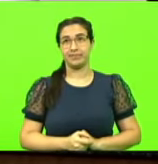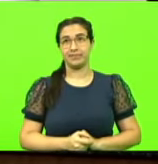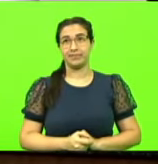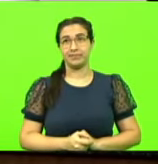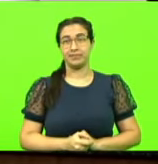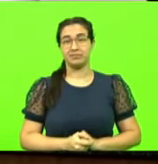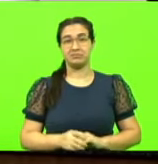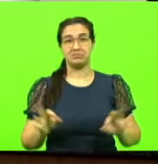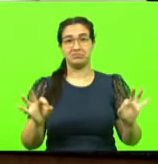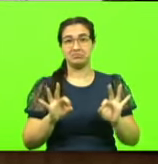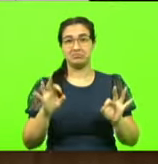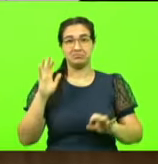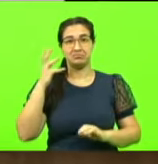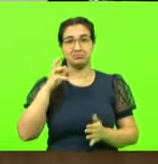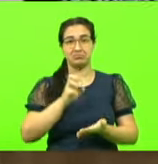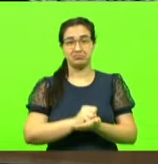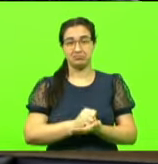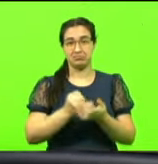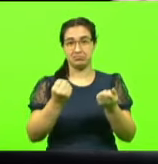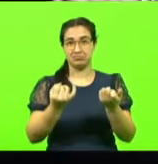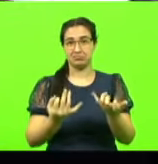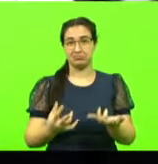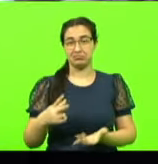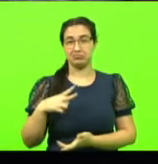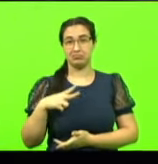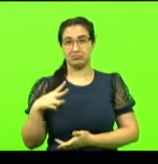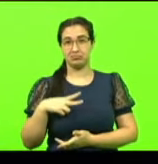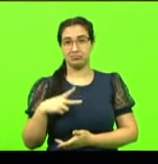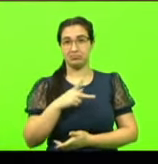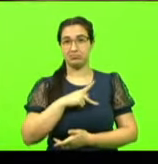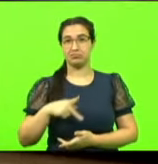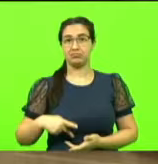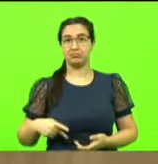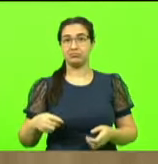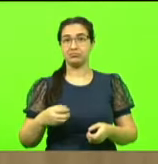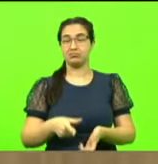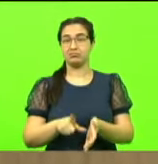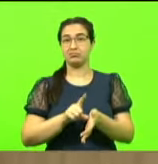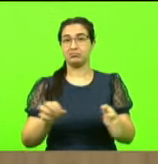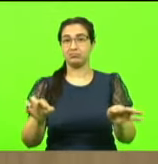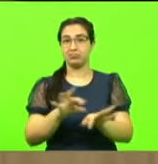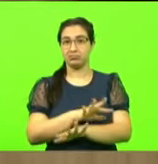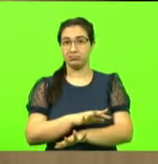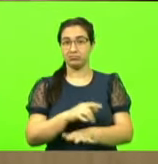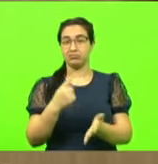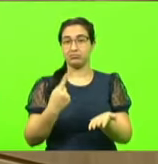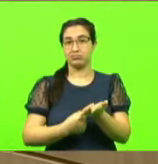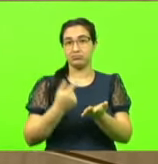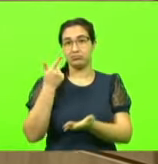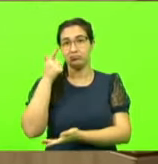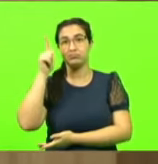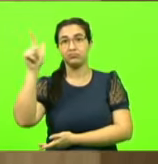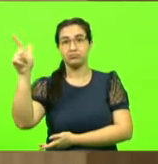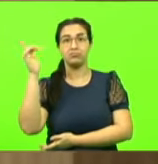Não havendo mais oradores inscritos em explicações pessoais, esta presidência, antes de encerrar a presente sessão, convoca outra